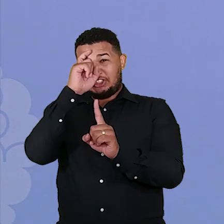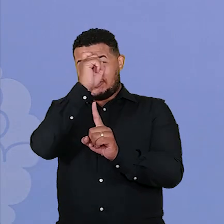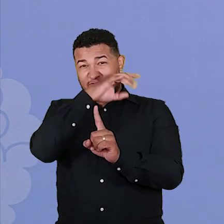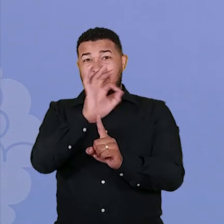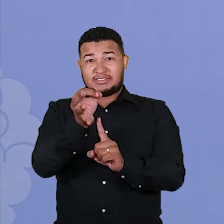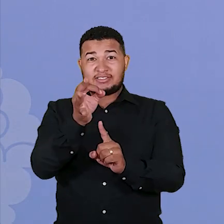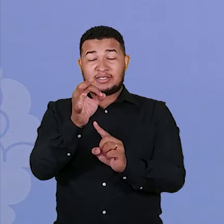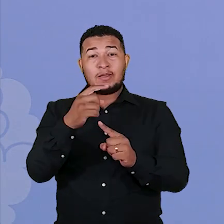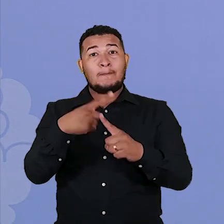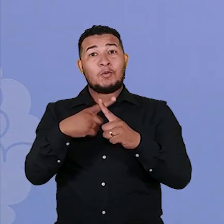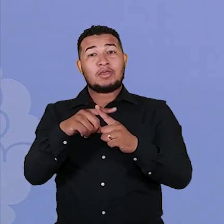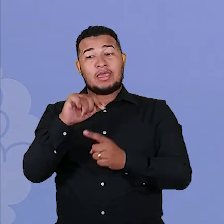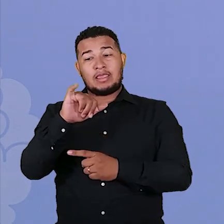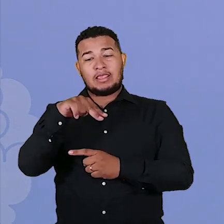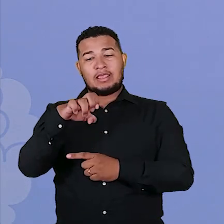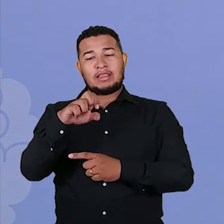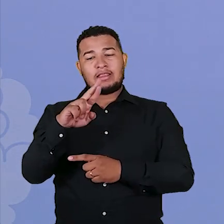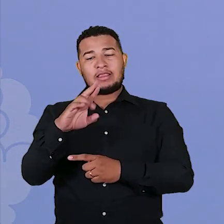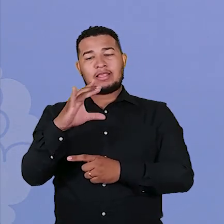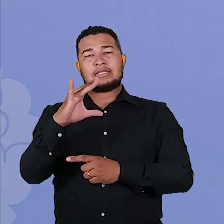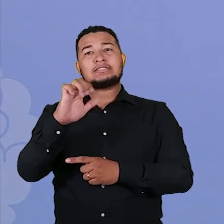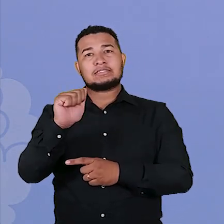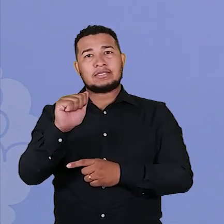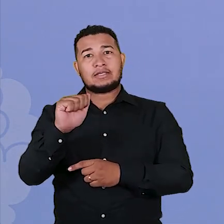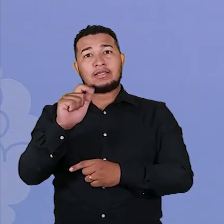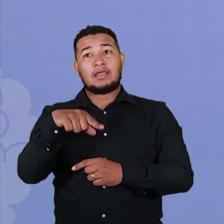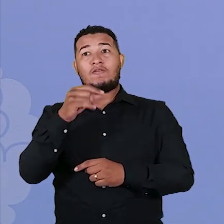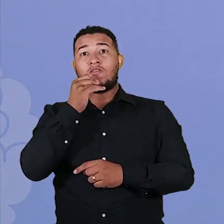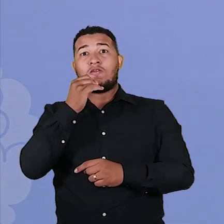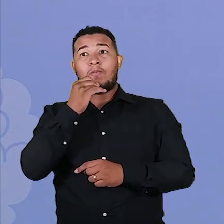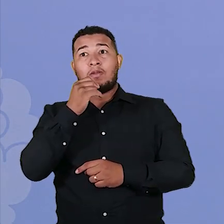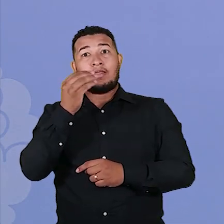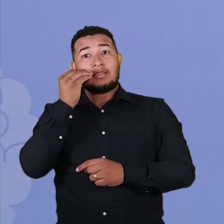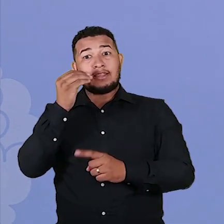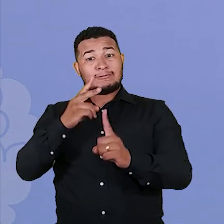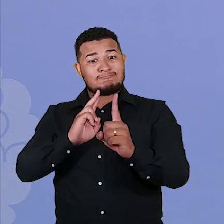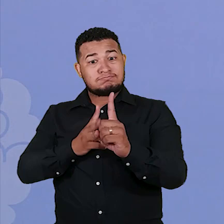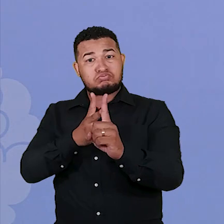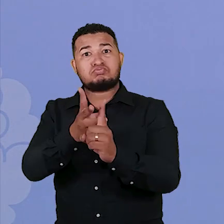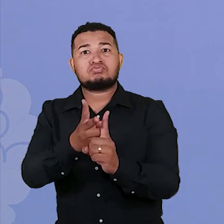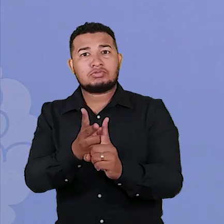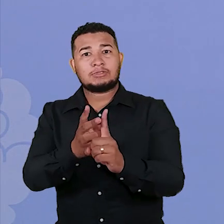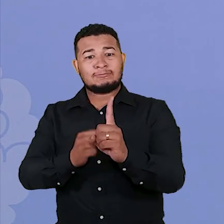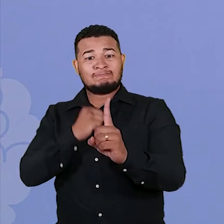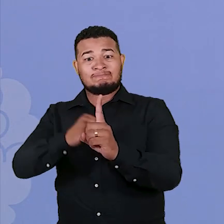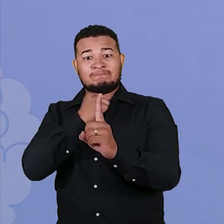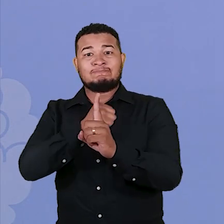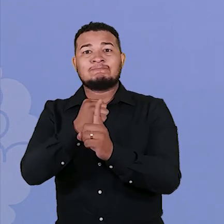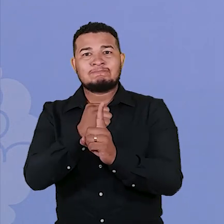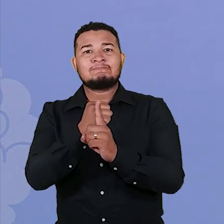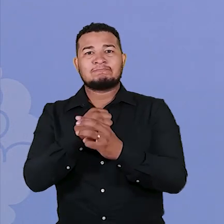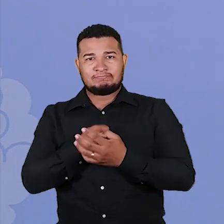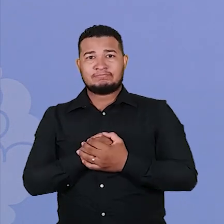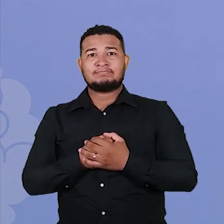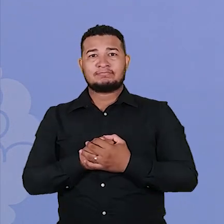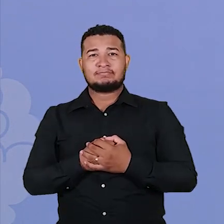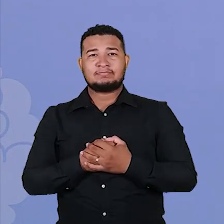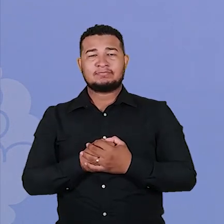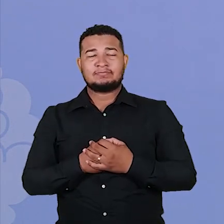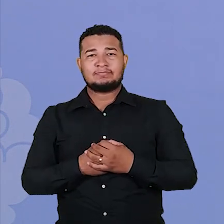não é difícil parar é porque em nessa ela é o que o passo a tendência de continuar aquele movimento tá